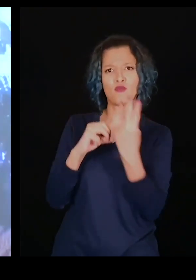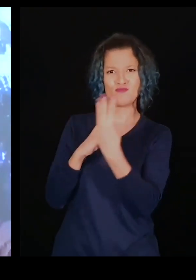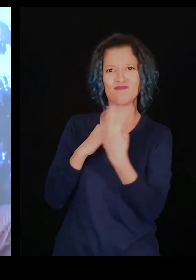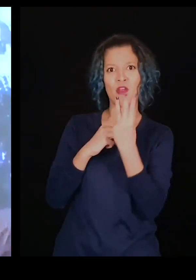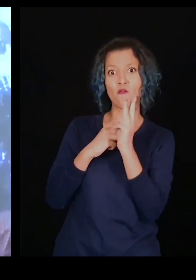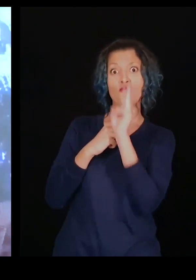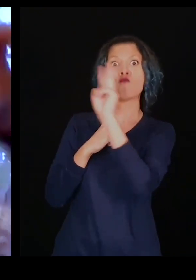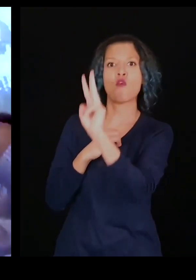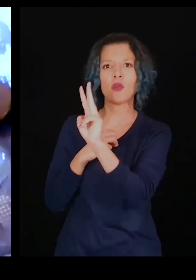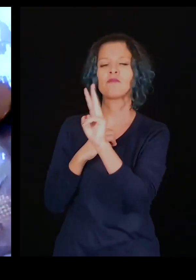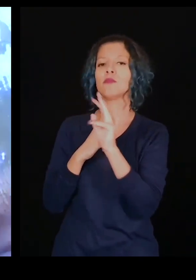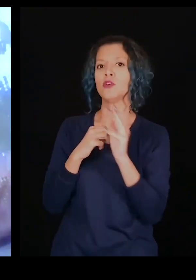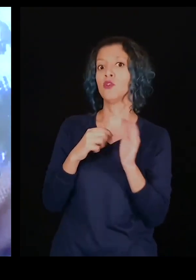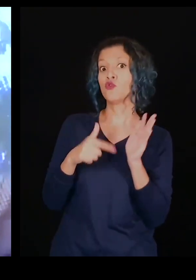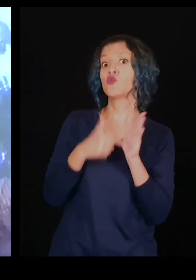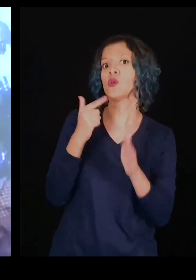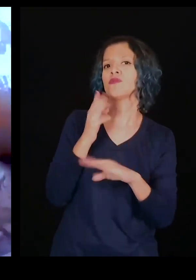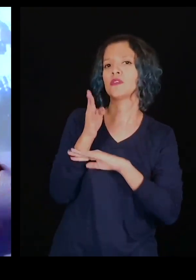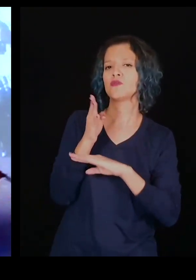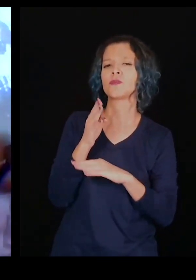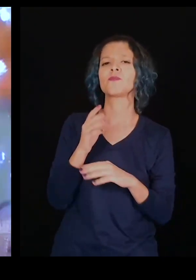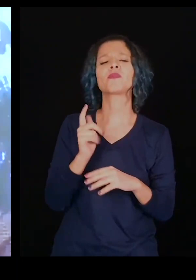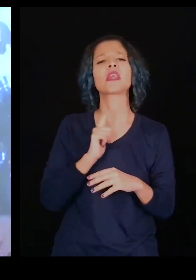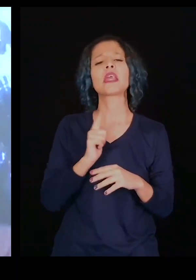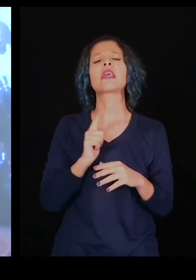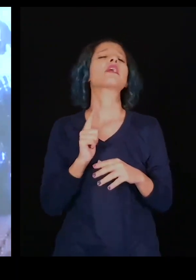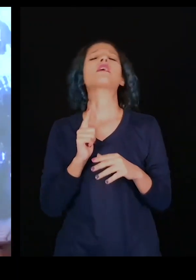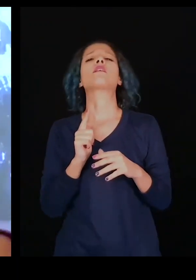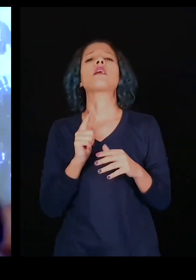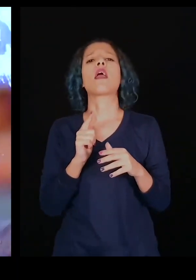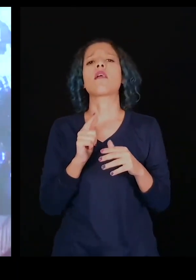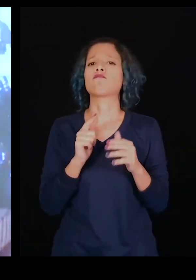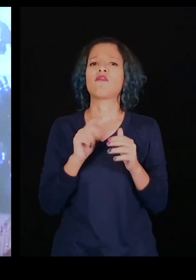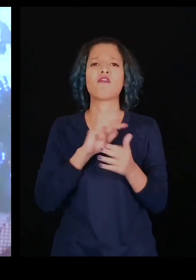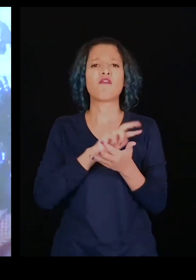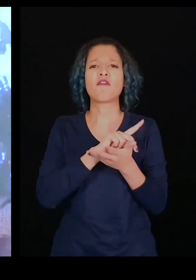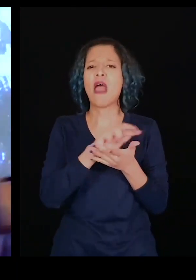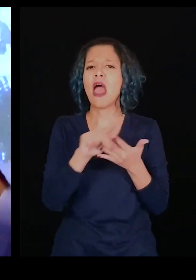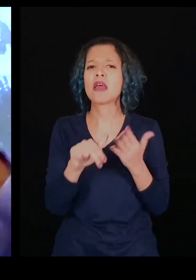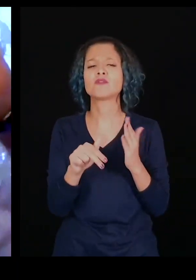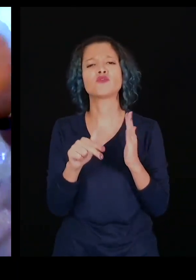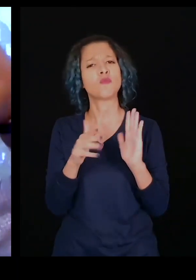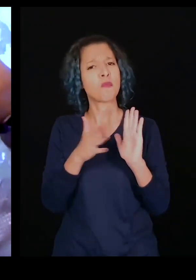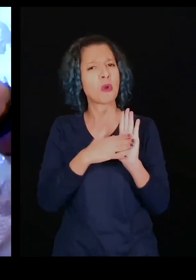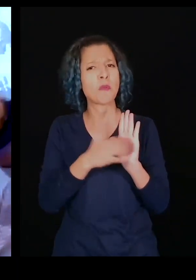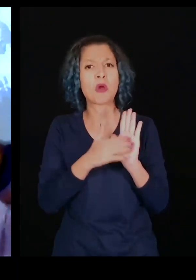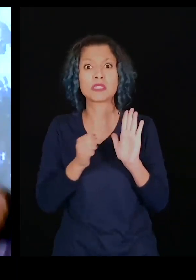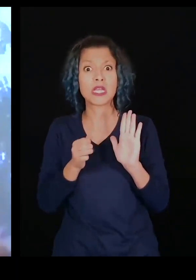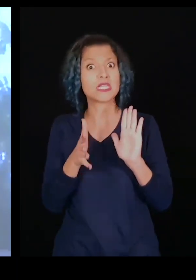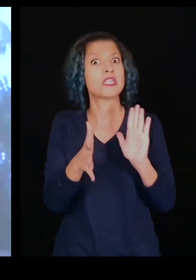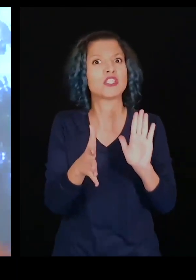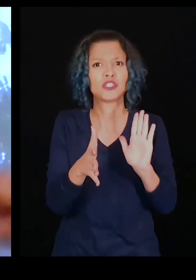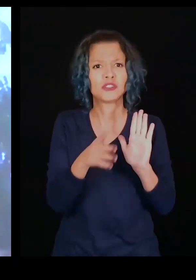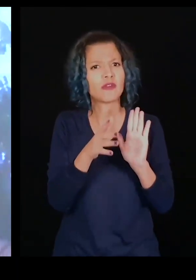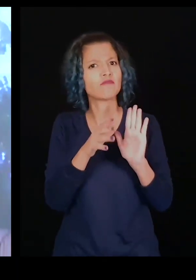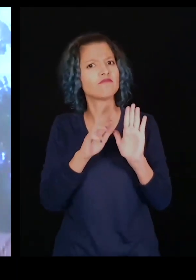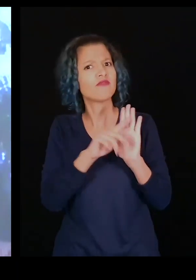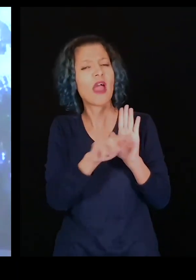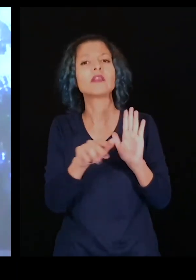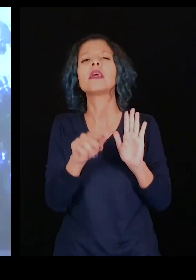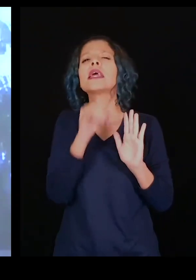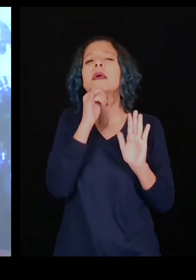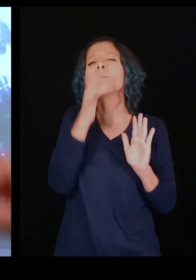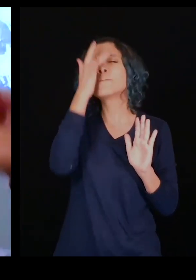Grandes iniciativas junto ao mundo todo, os criadores do Bitcoin, etc. Mas também eles